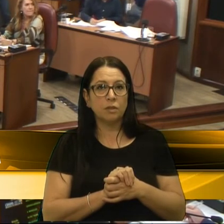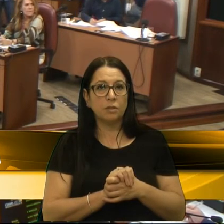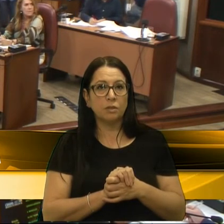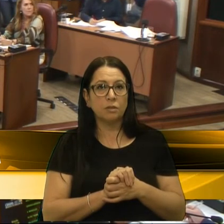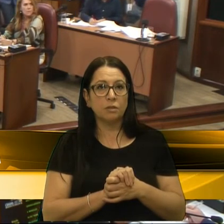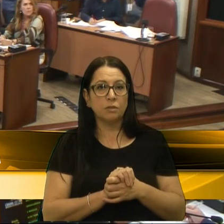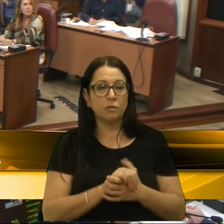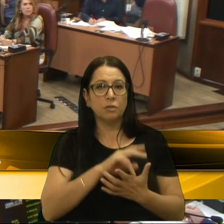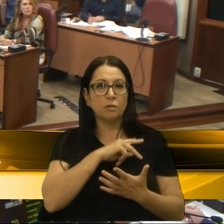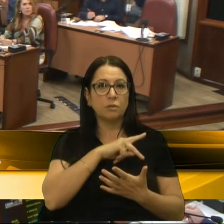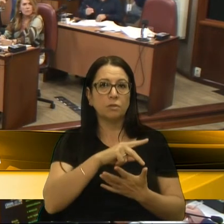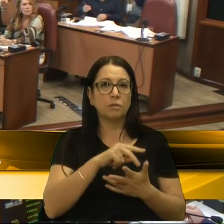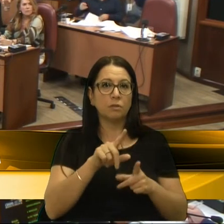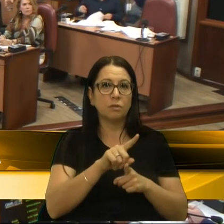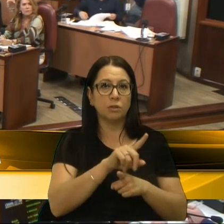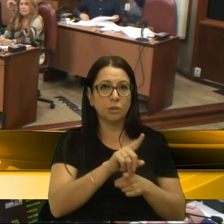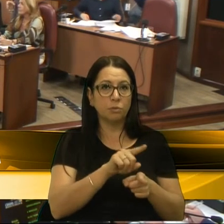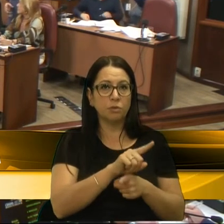Senhor presidente,